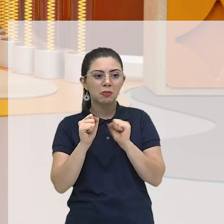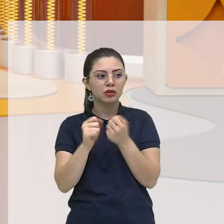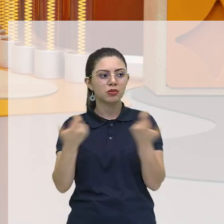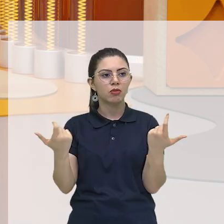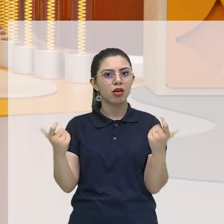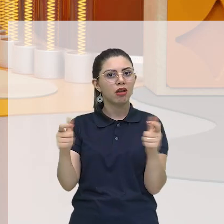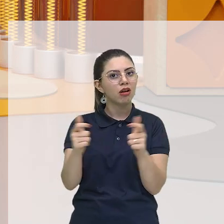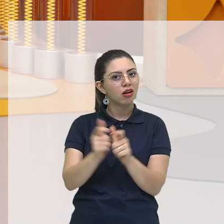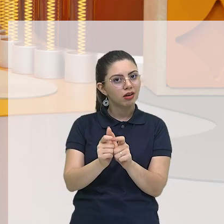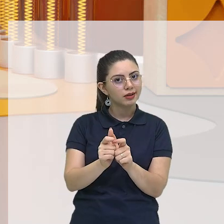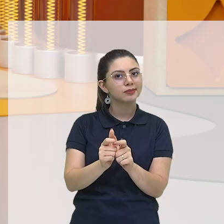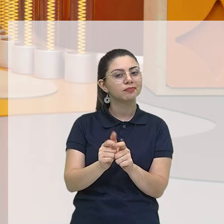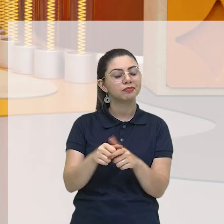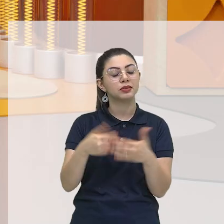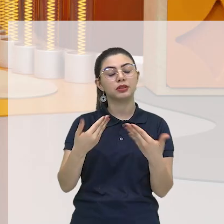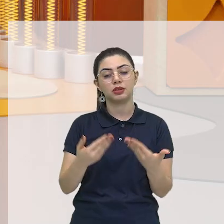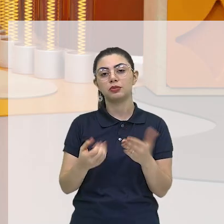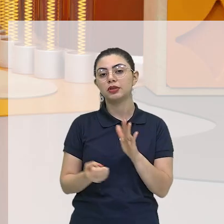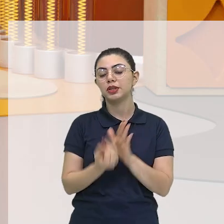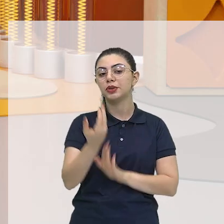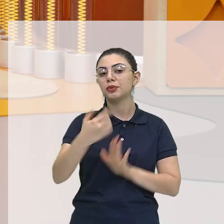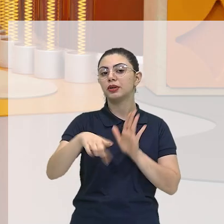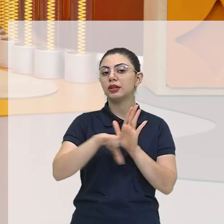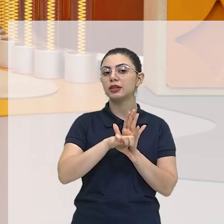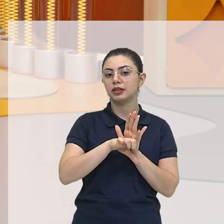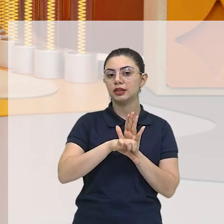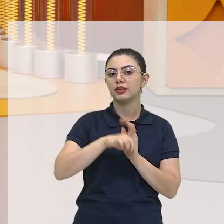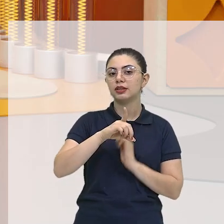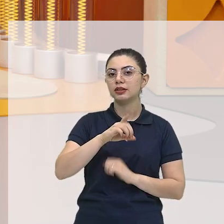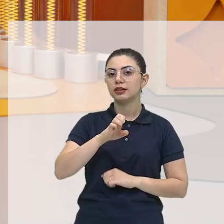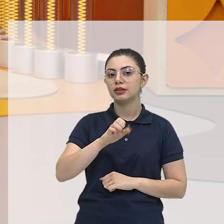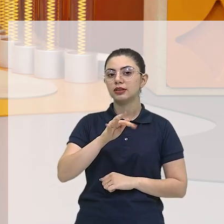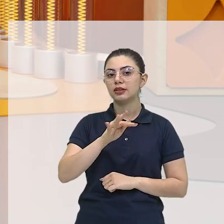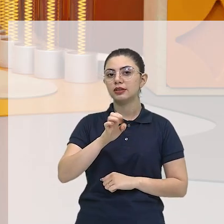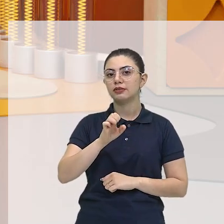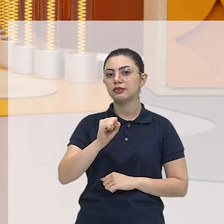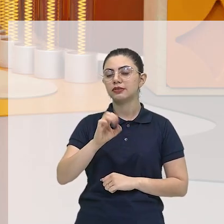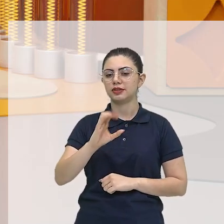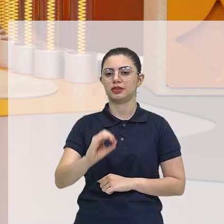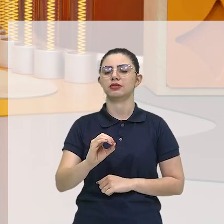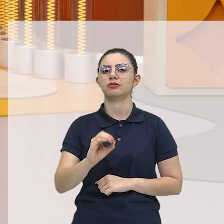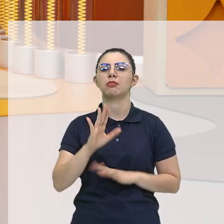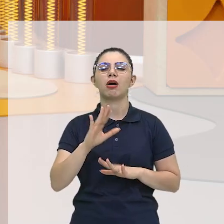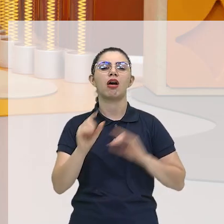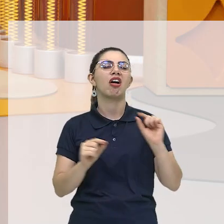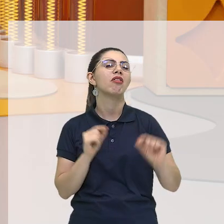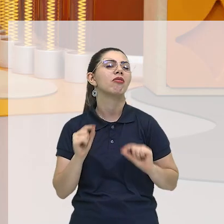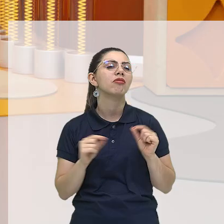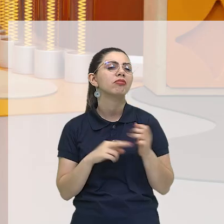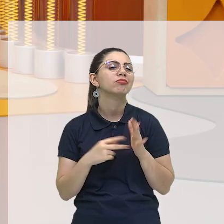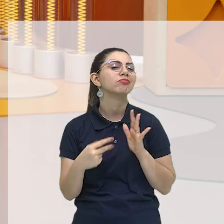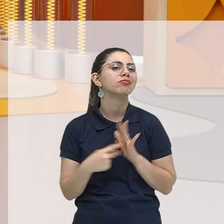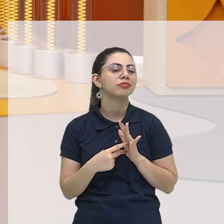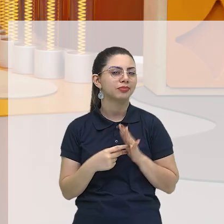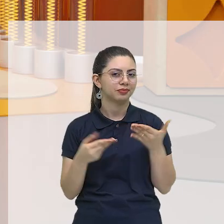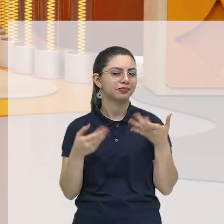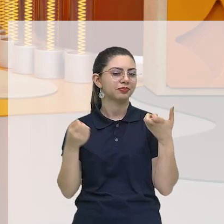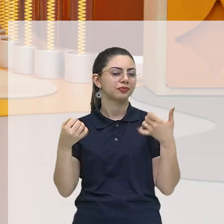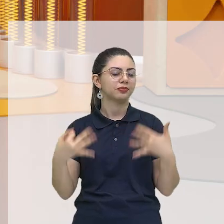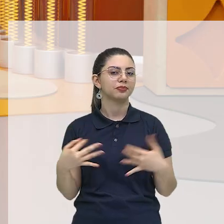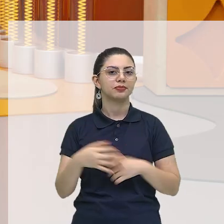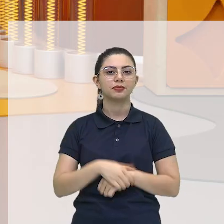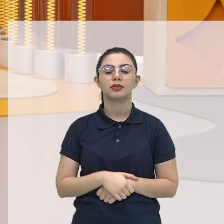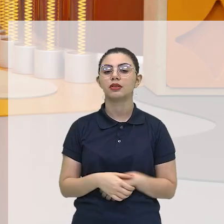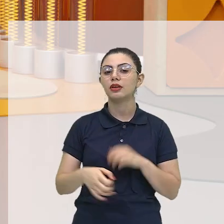acabar. Então, por isso que acabou surgindo a lei do defeso. Agora, o que é, né, a lei do defeso? A lei do defeso,